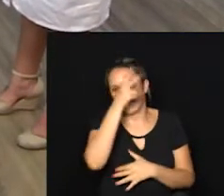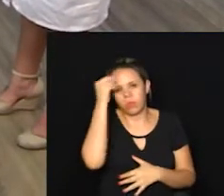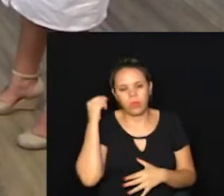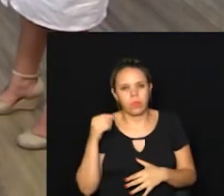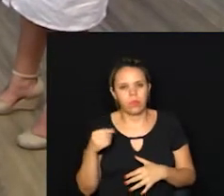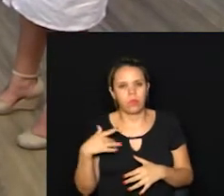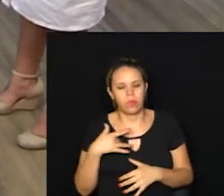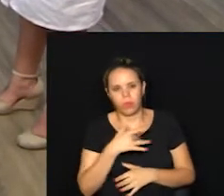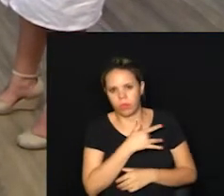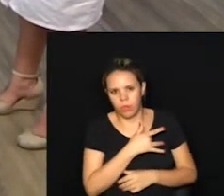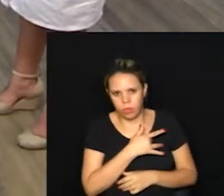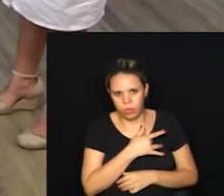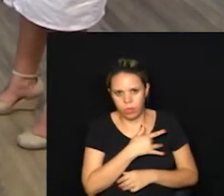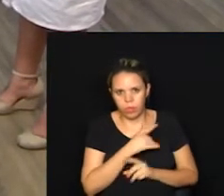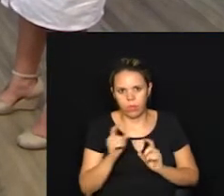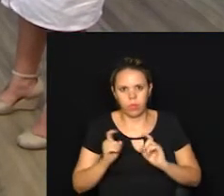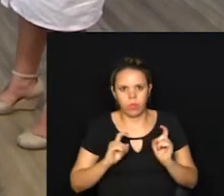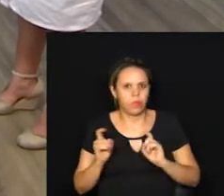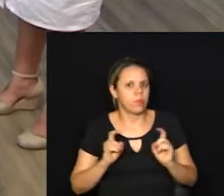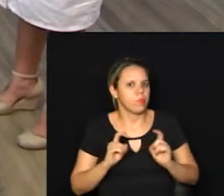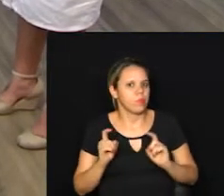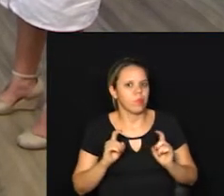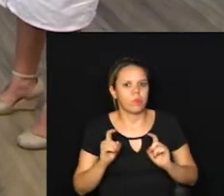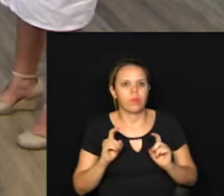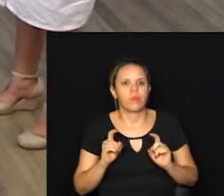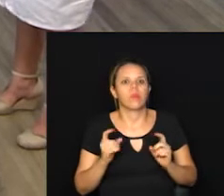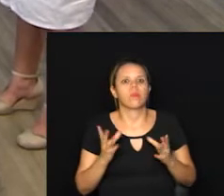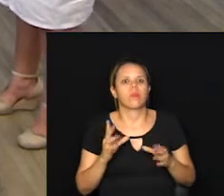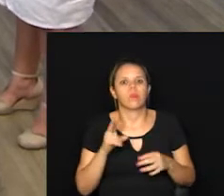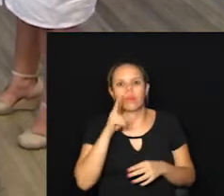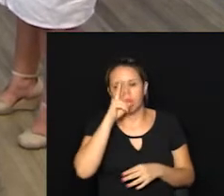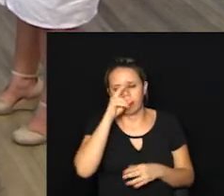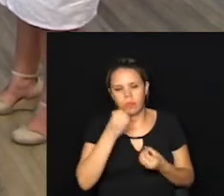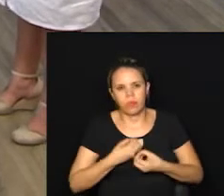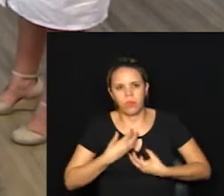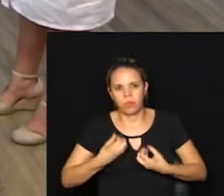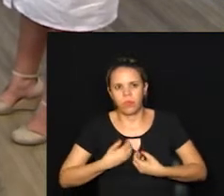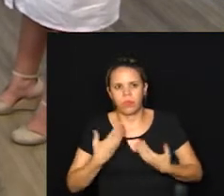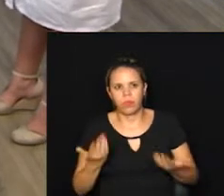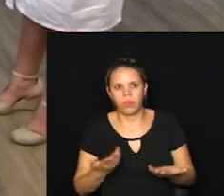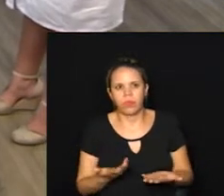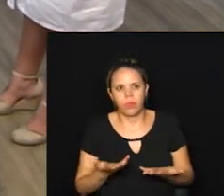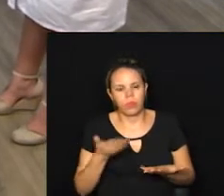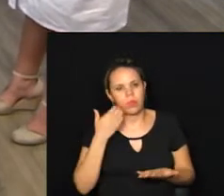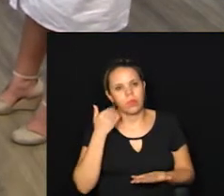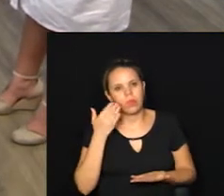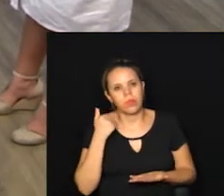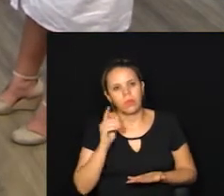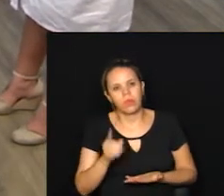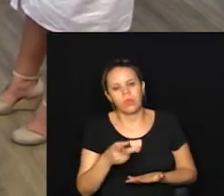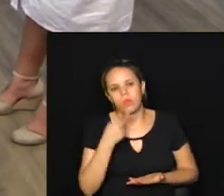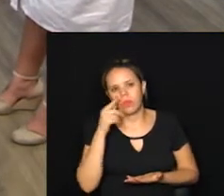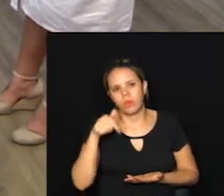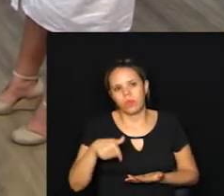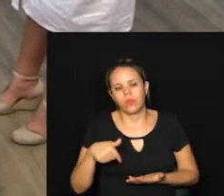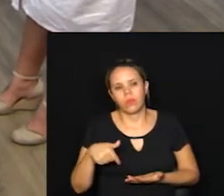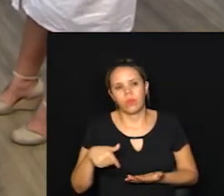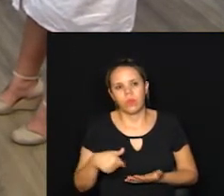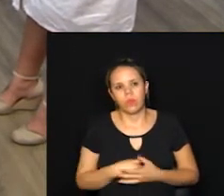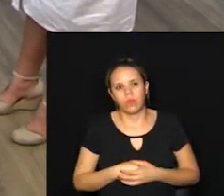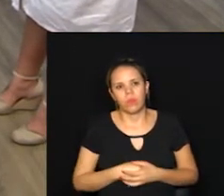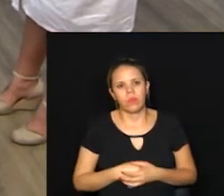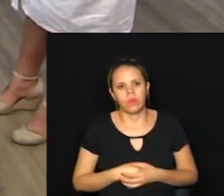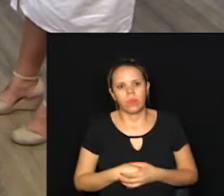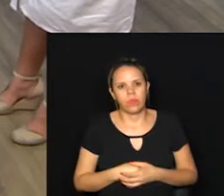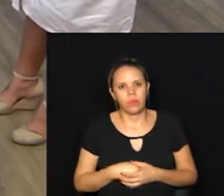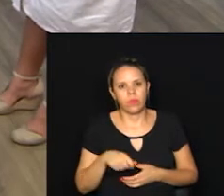da saúde, uma audiência que foi bem densa, com muita informação. Eu quero aproveitar, já que você está aqui nos nossos estúdios,